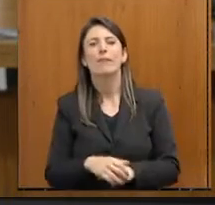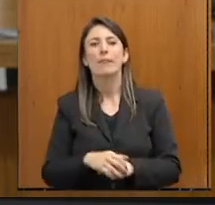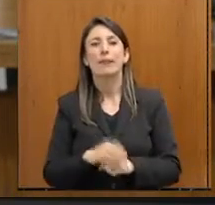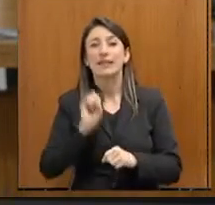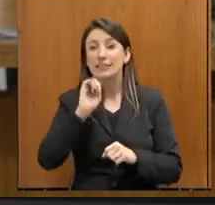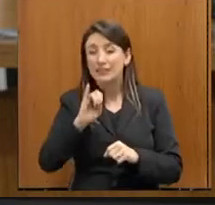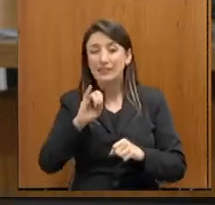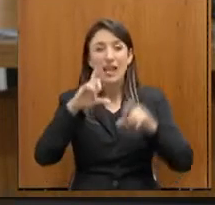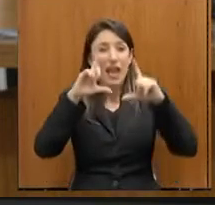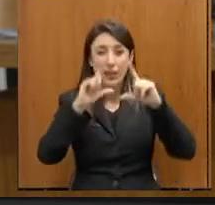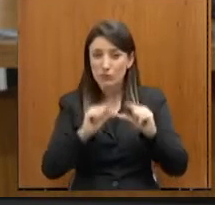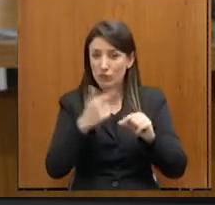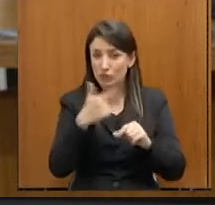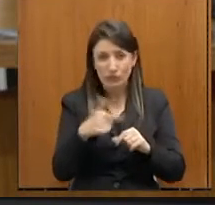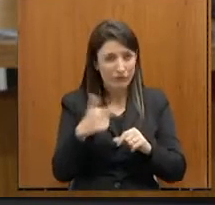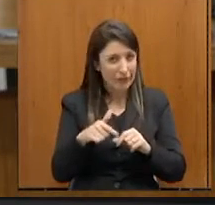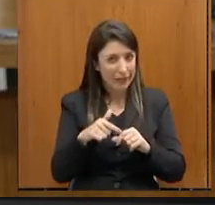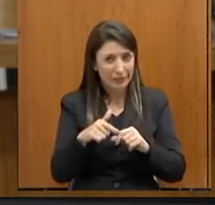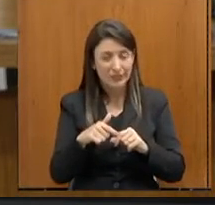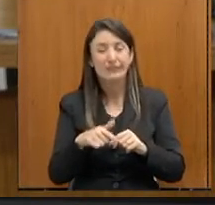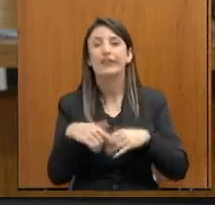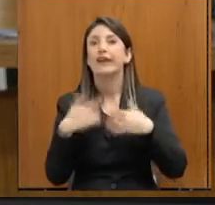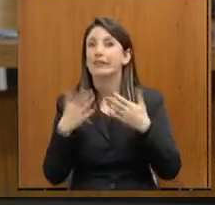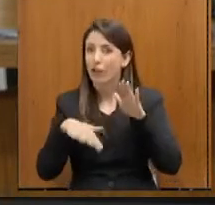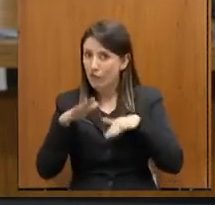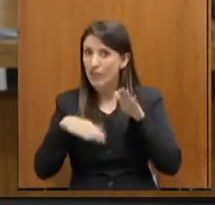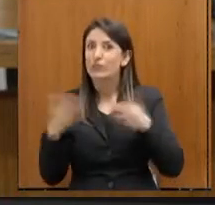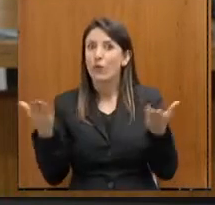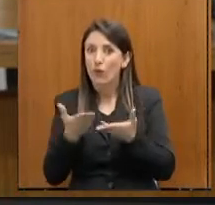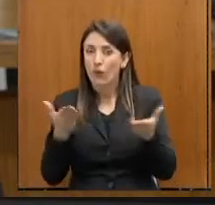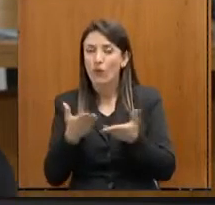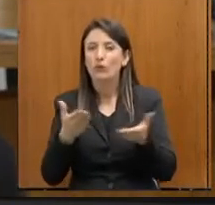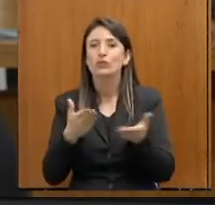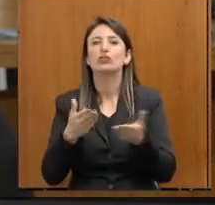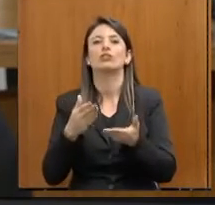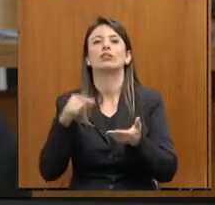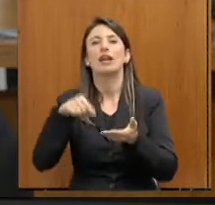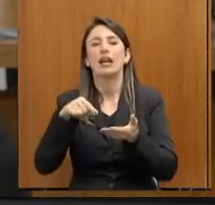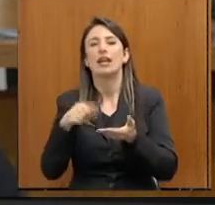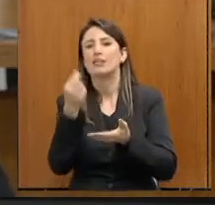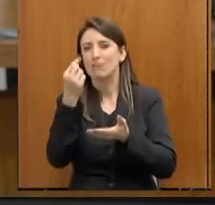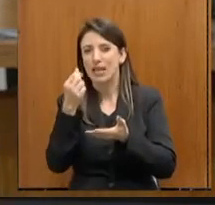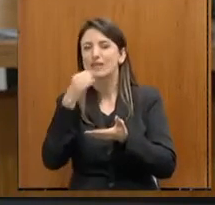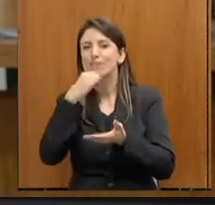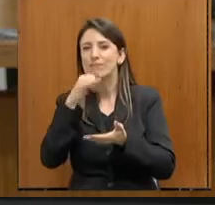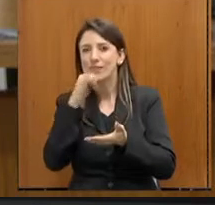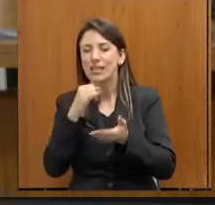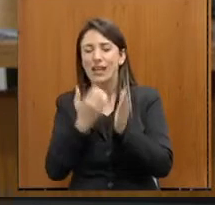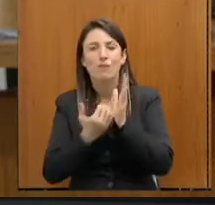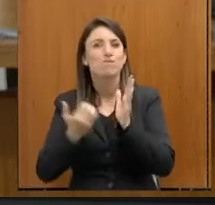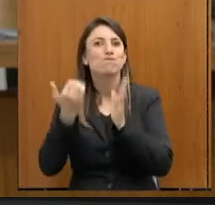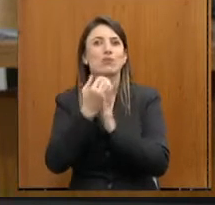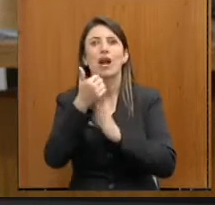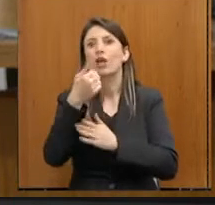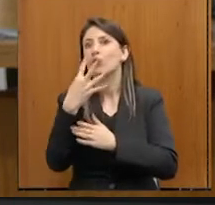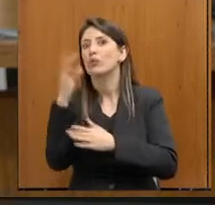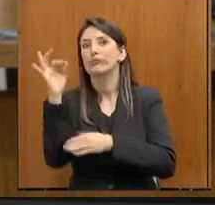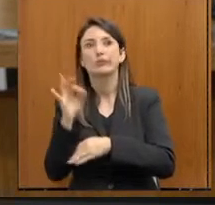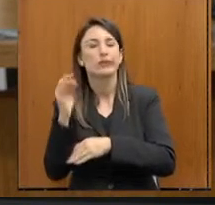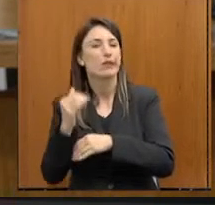e a tarifa Hoje seria 14 por cento maior então para quem tem uma tarifa quentinho uma tarifa de